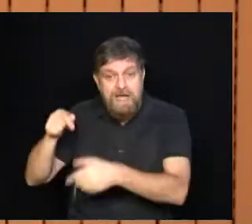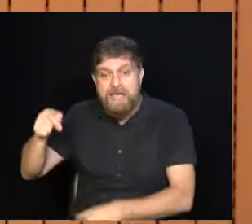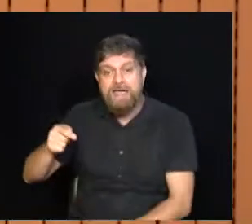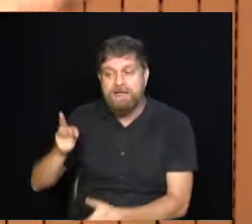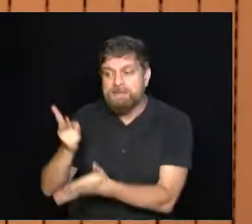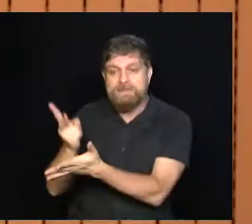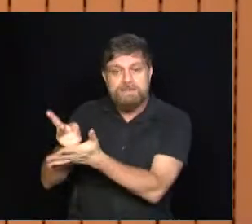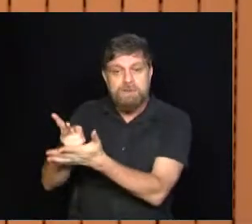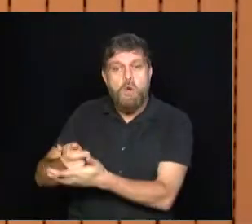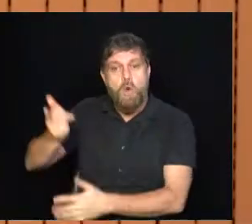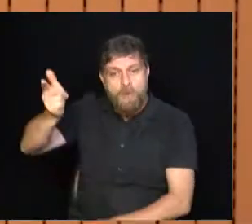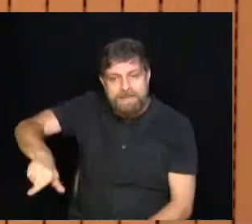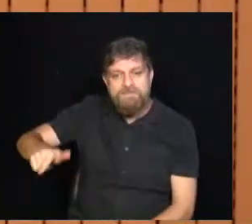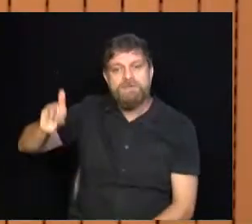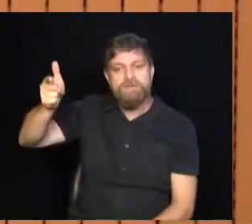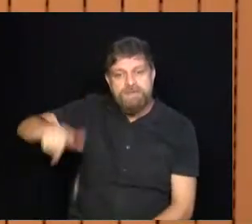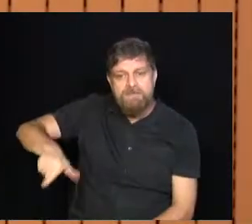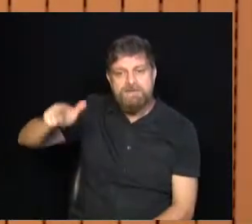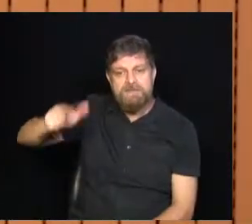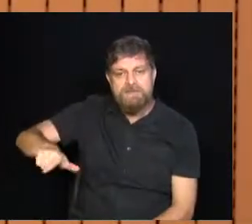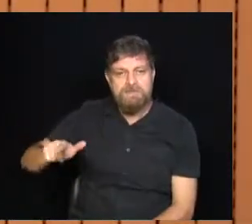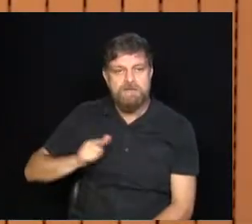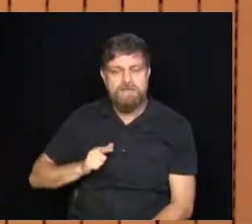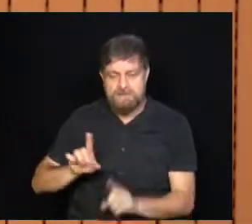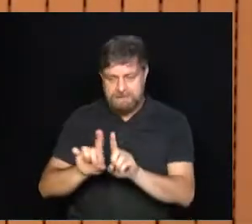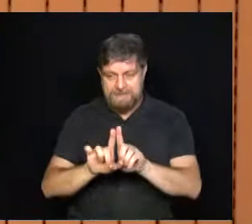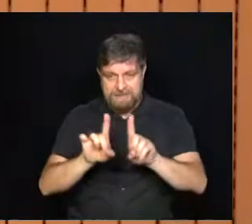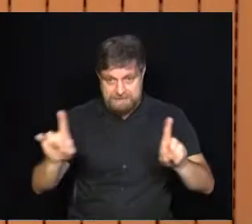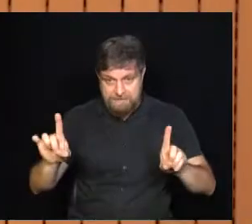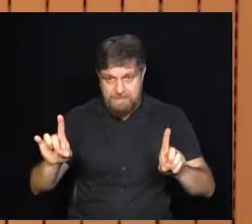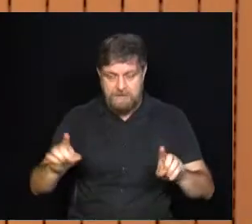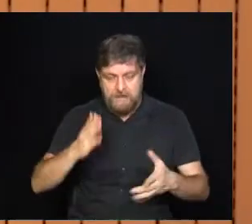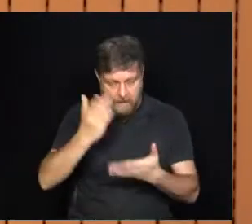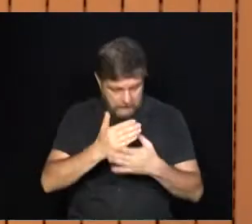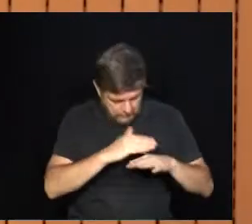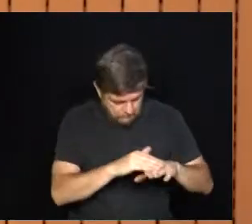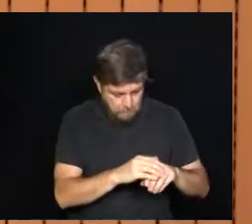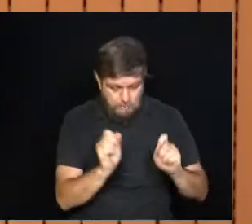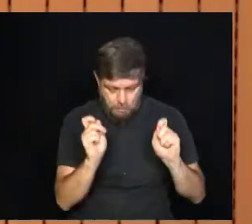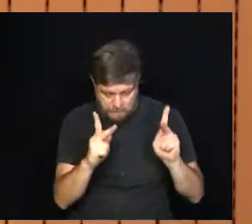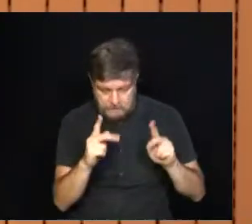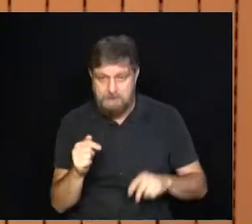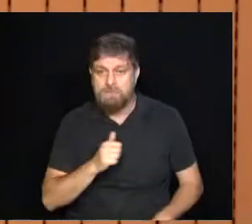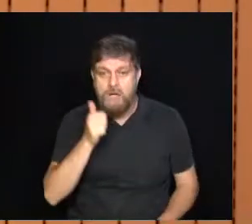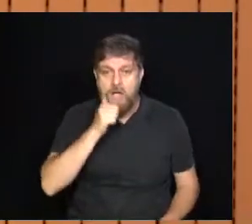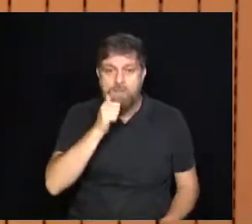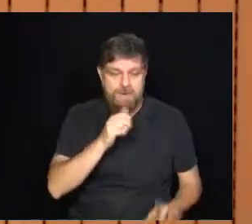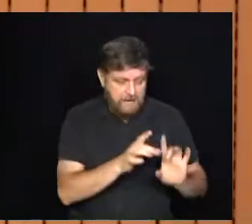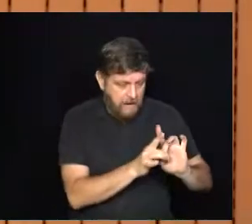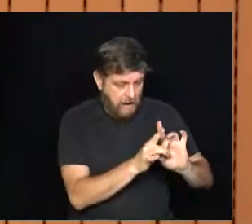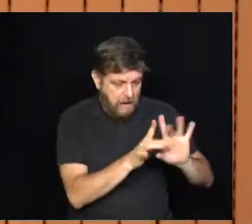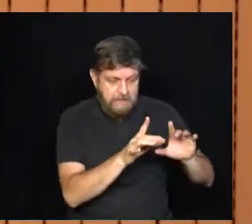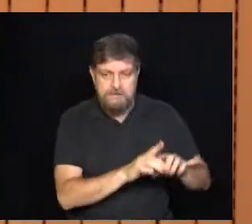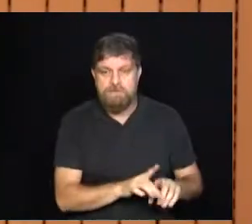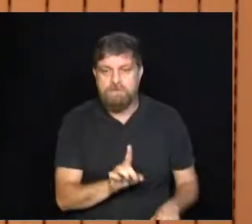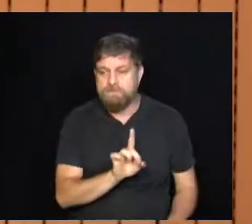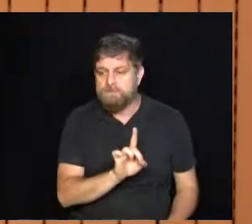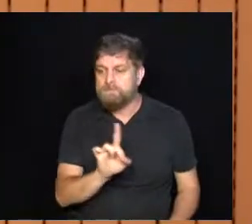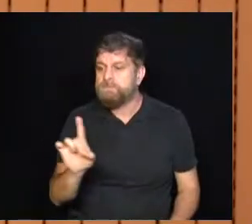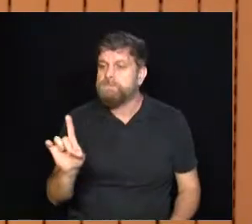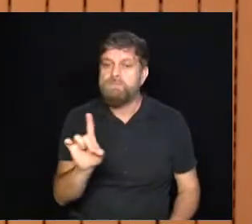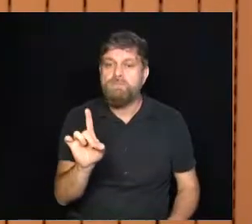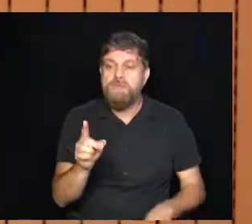acaba reproduzindo, mesmo que ele saia da relação, ele rompa a relação com a companheira que ele está,